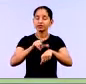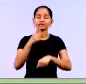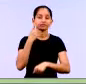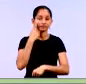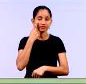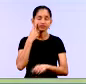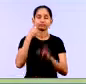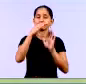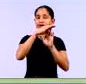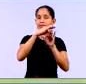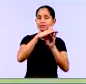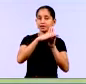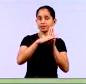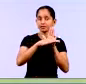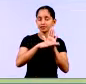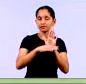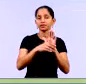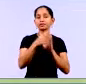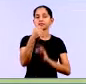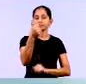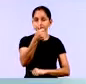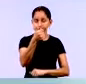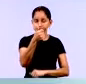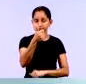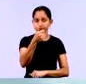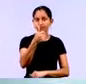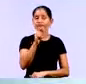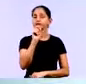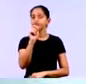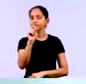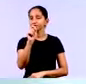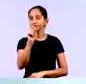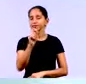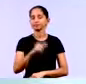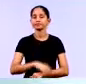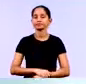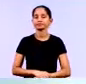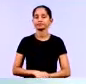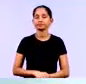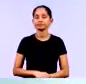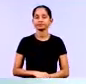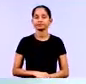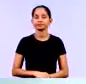um a um. Então, essa política de pessoal, nós temos que